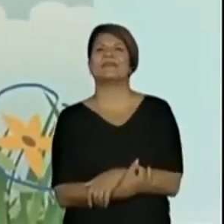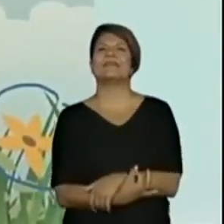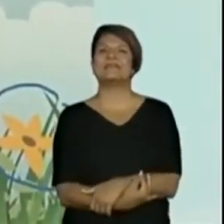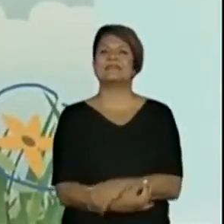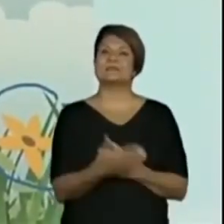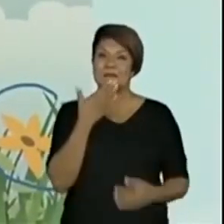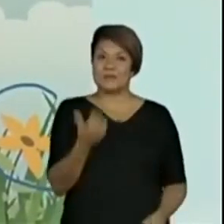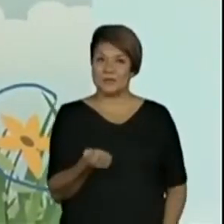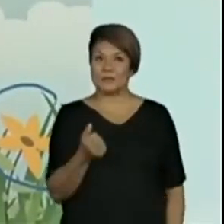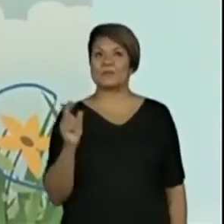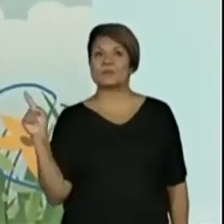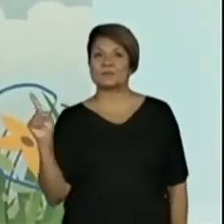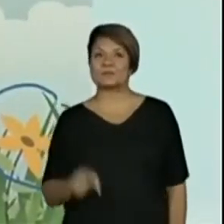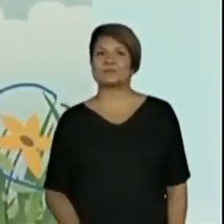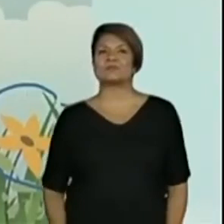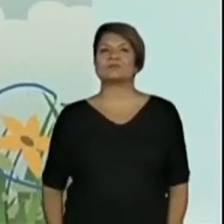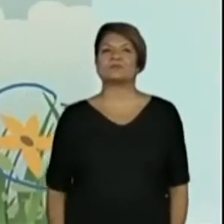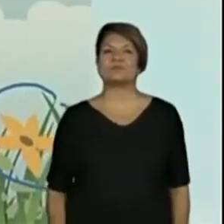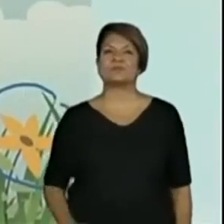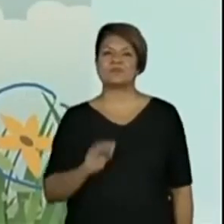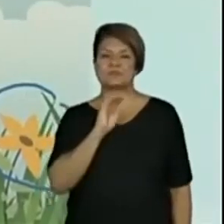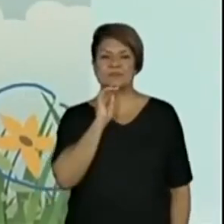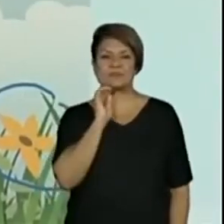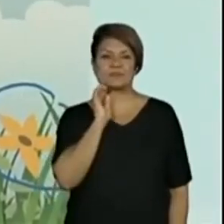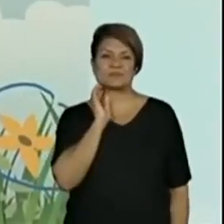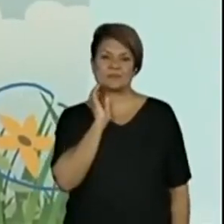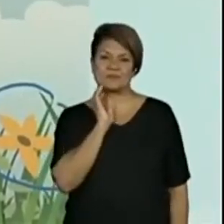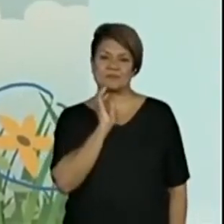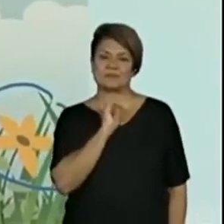aí, turminha? Agora ficou melhor?